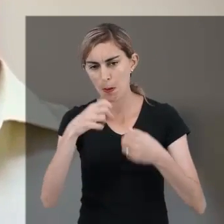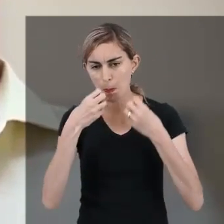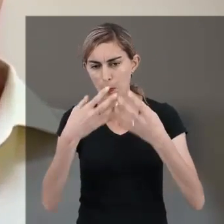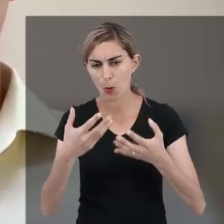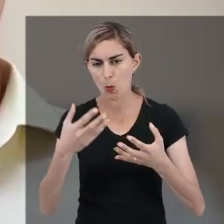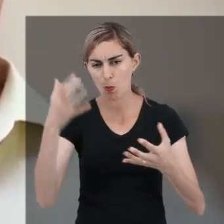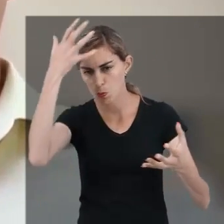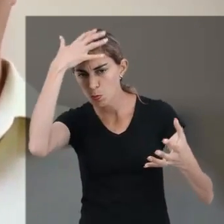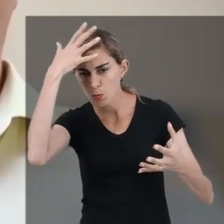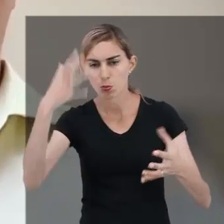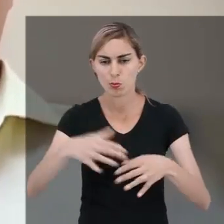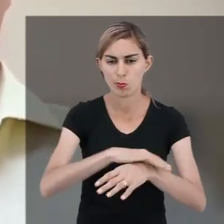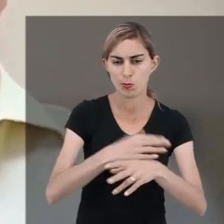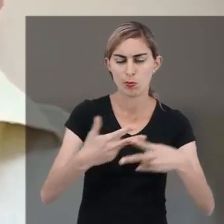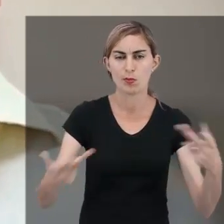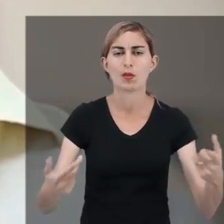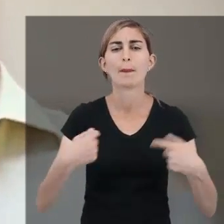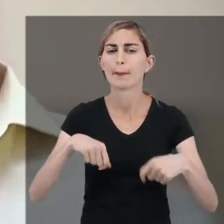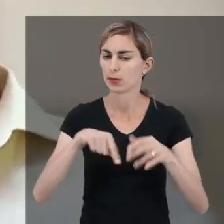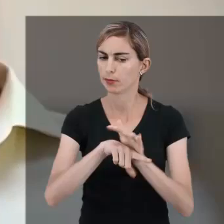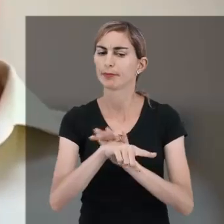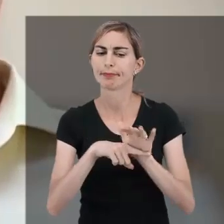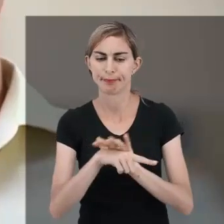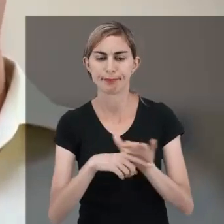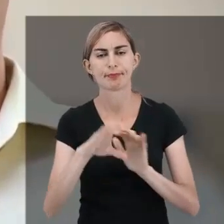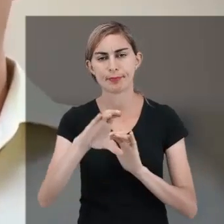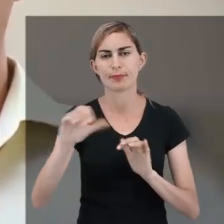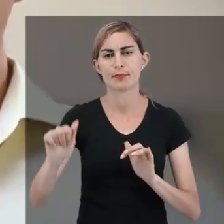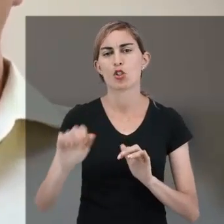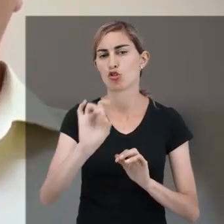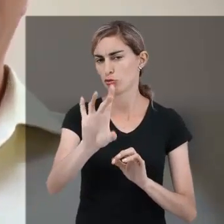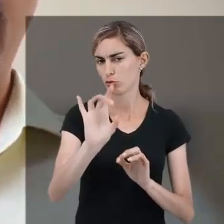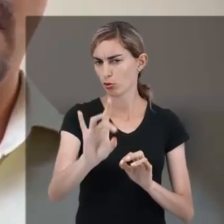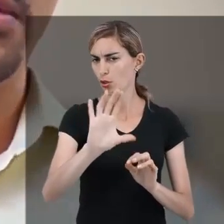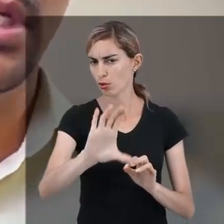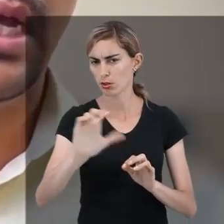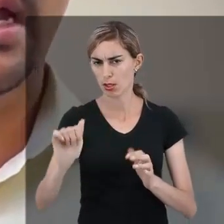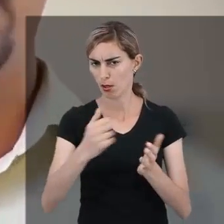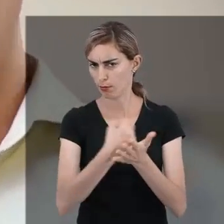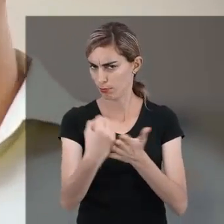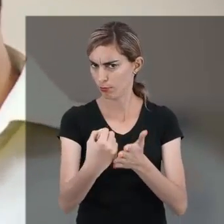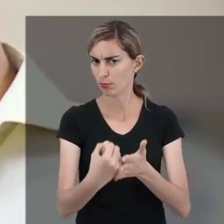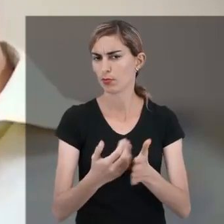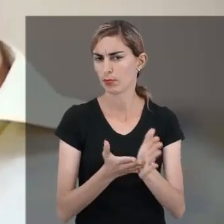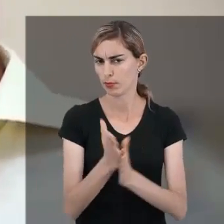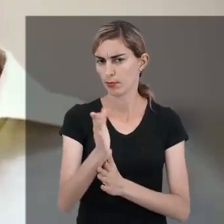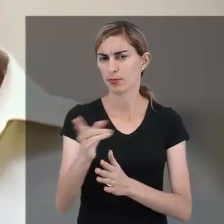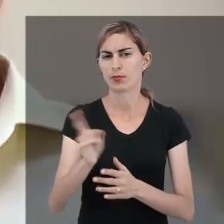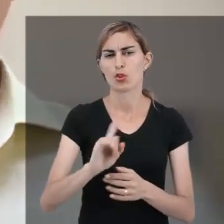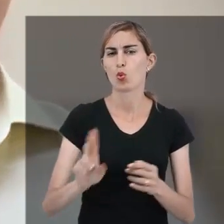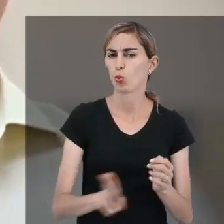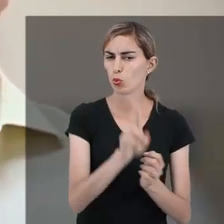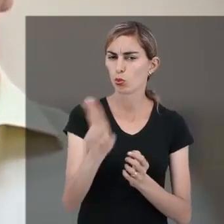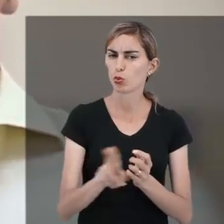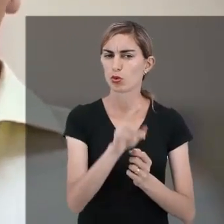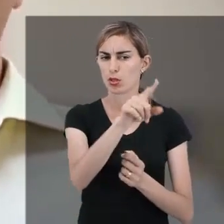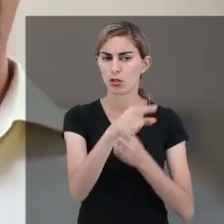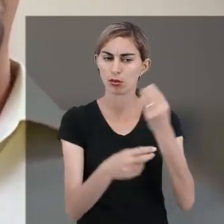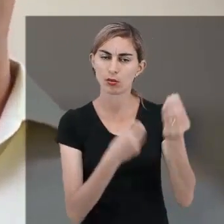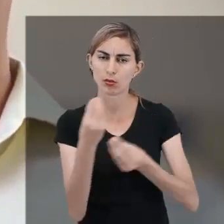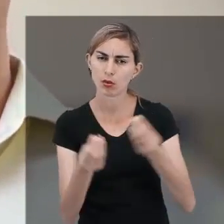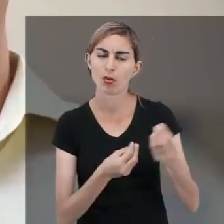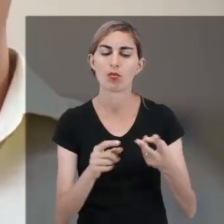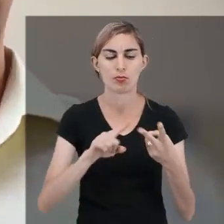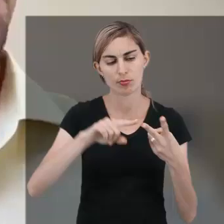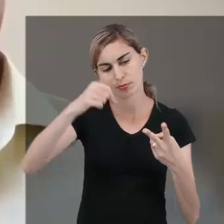do equipamento, eu também vou verificar o CA. Mas não só o CA. Vou verificar o CA, vou verificar a utilização do equipamento,